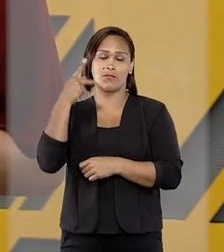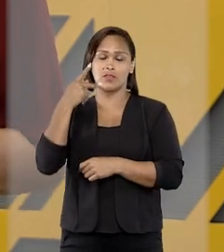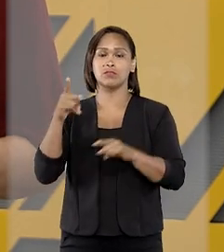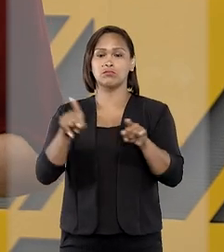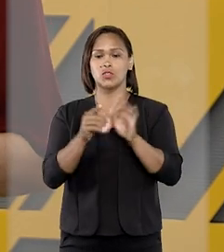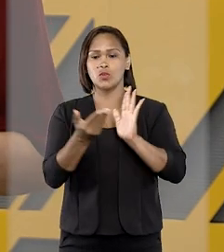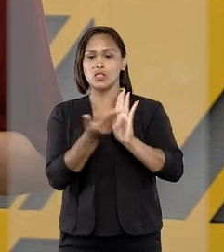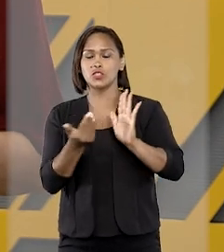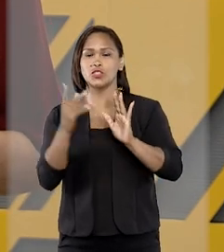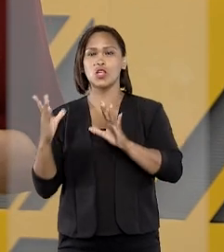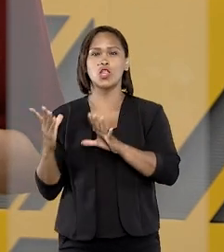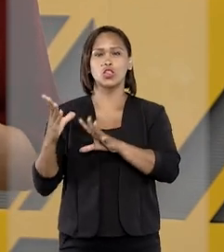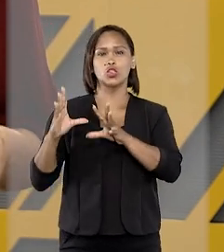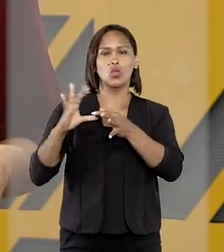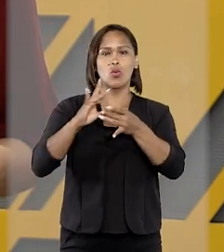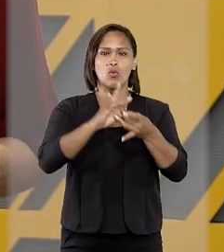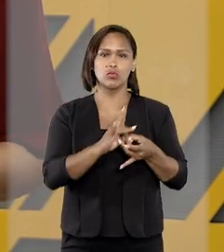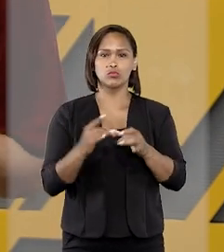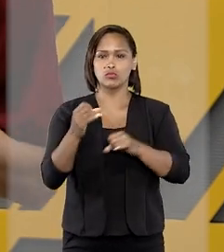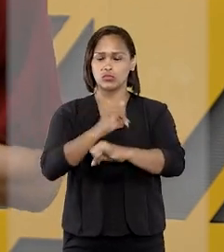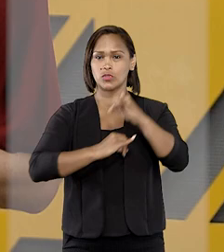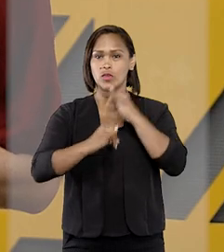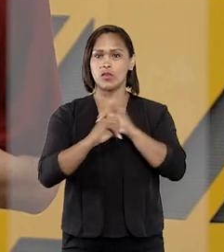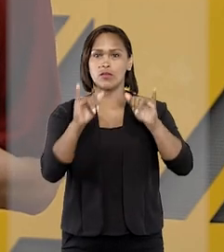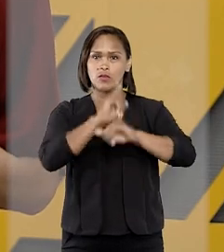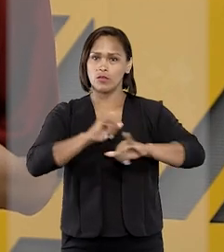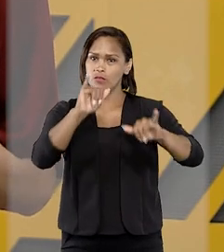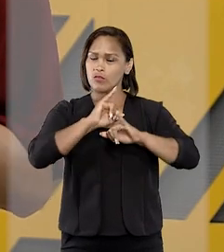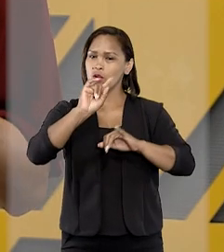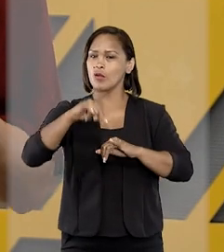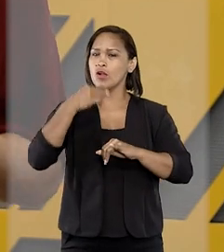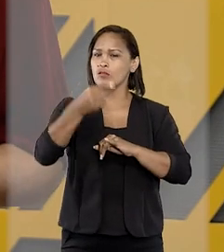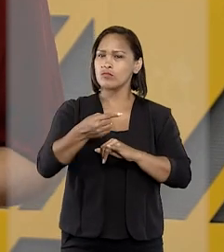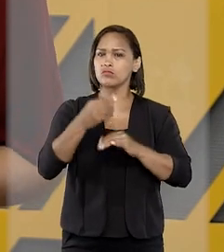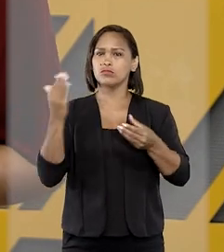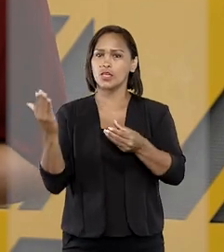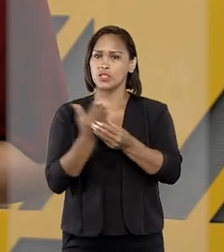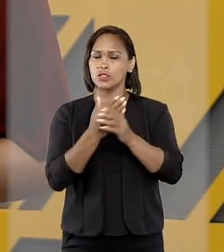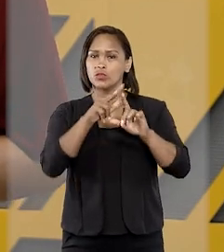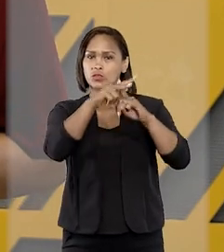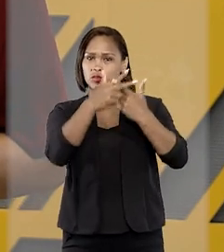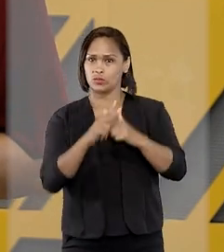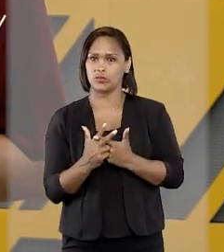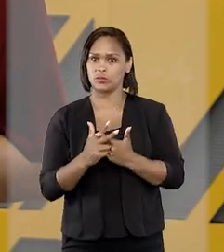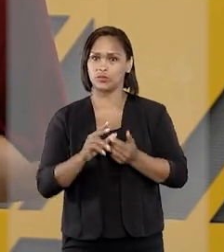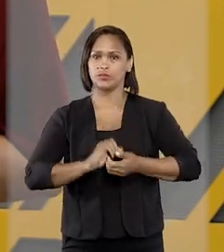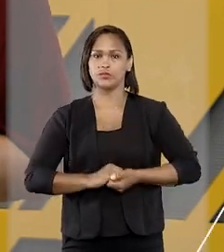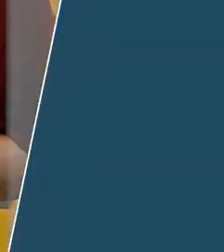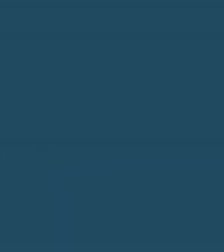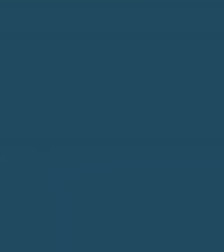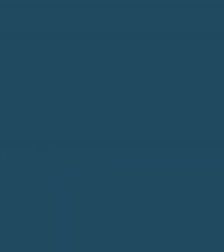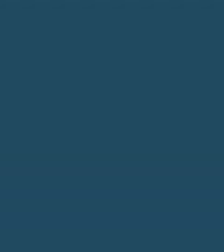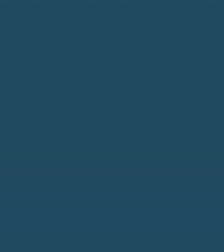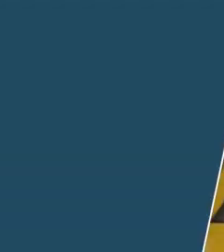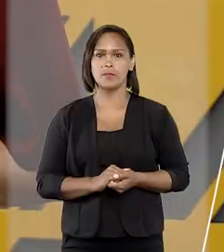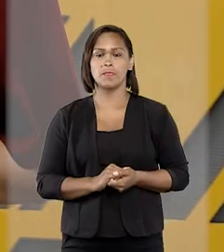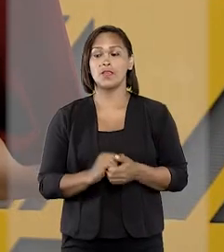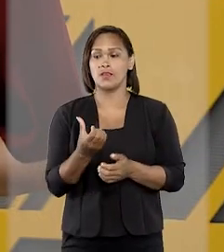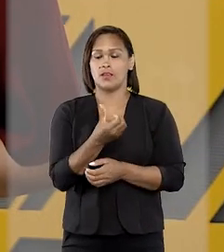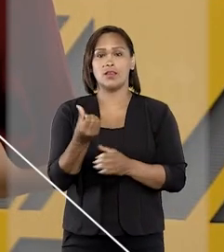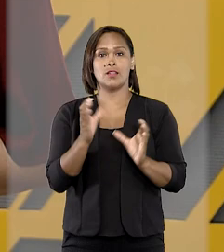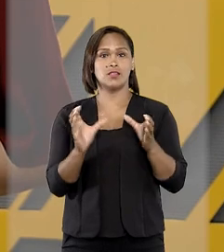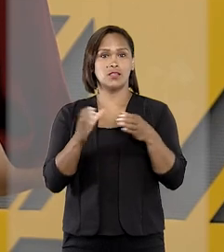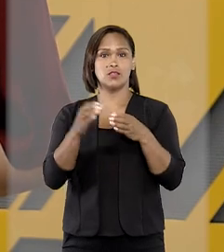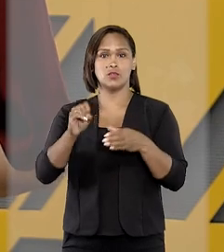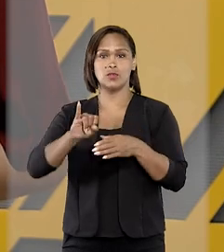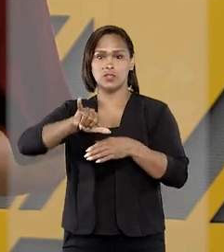falecida, com a retirada do conteúdo do ar e informações para eventuais ações de reparação.